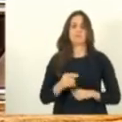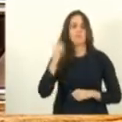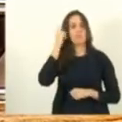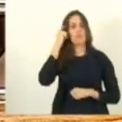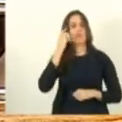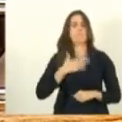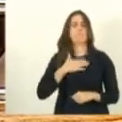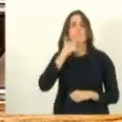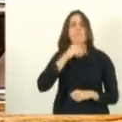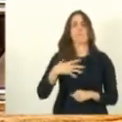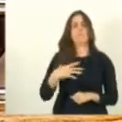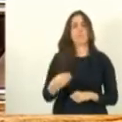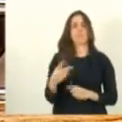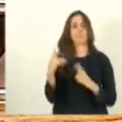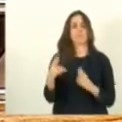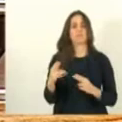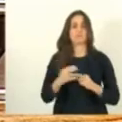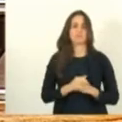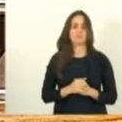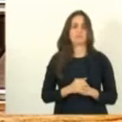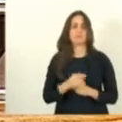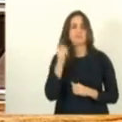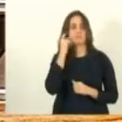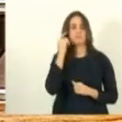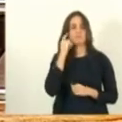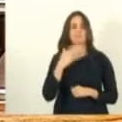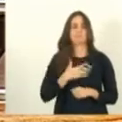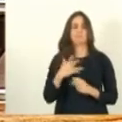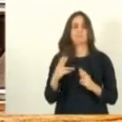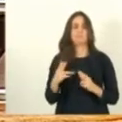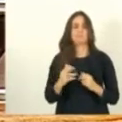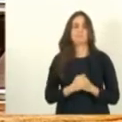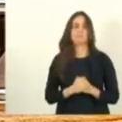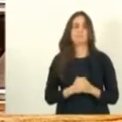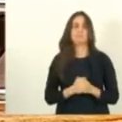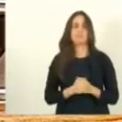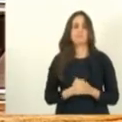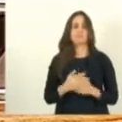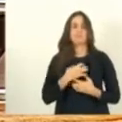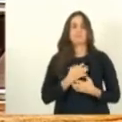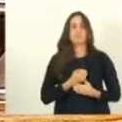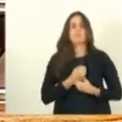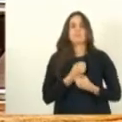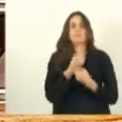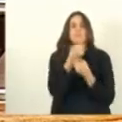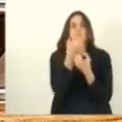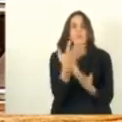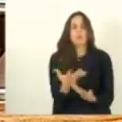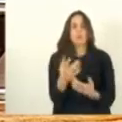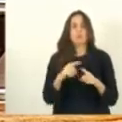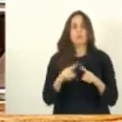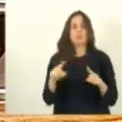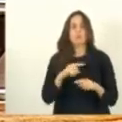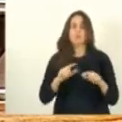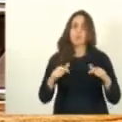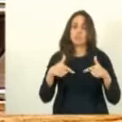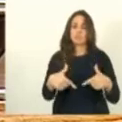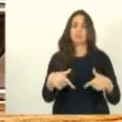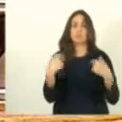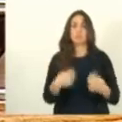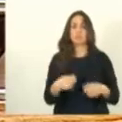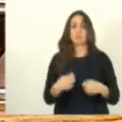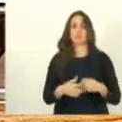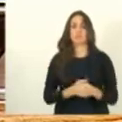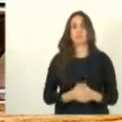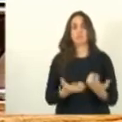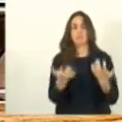na minha filha na mesma condição. Então, gente, eu preciso, assim, desabafar, mas nós precisamos tomar uma atitude.